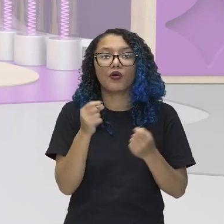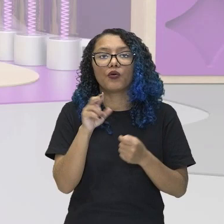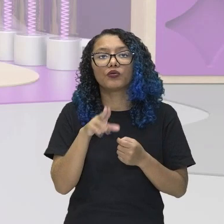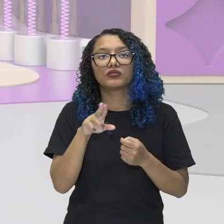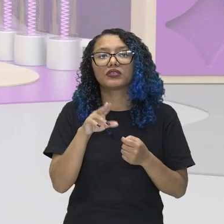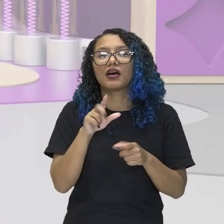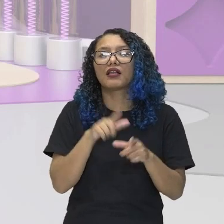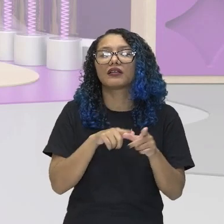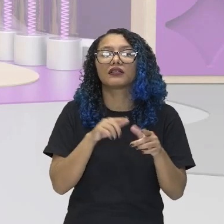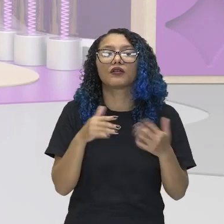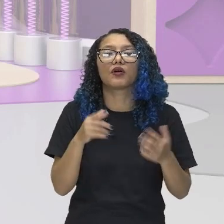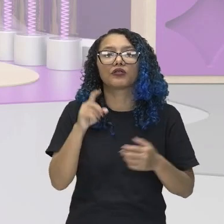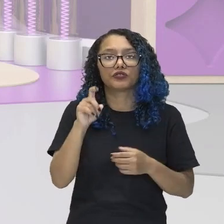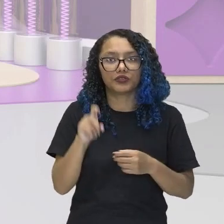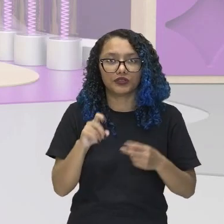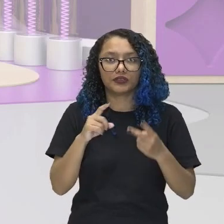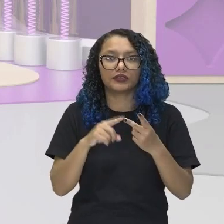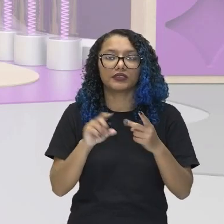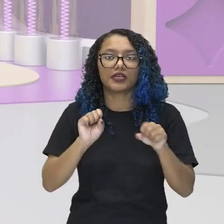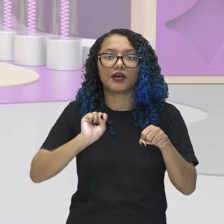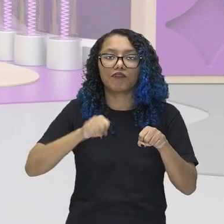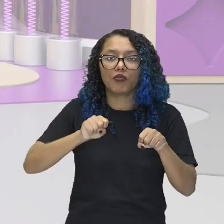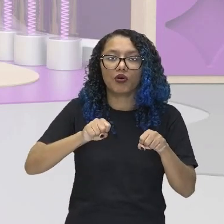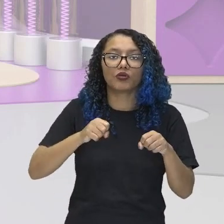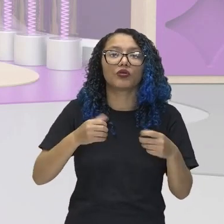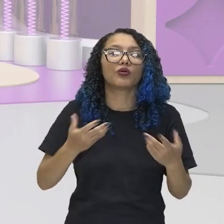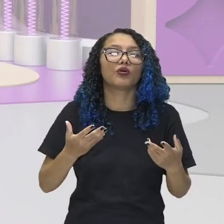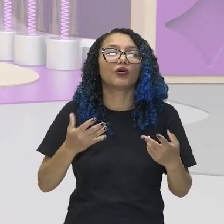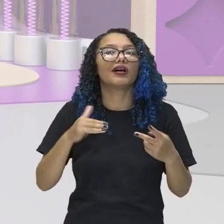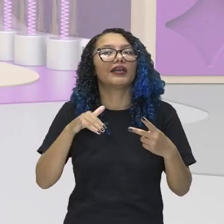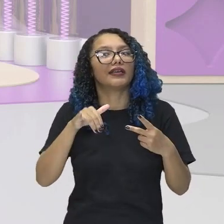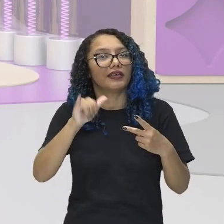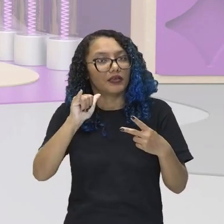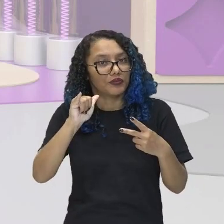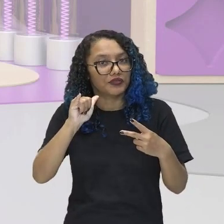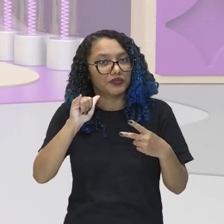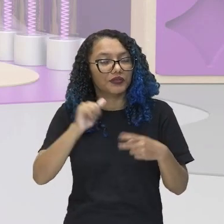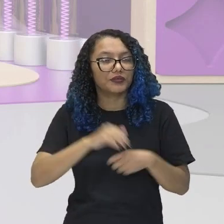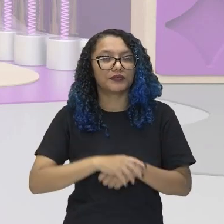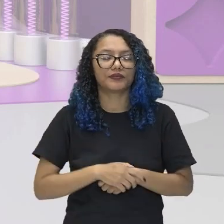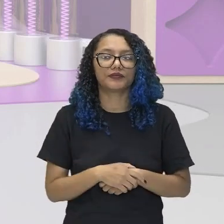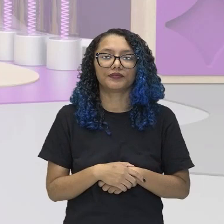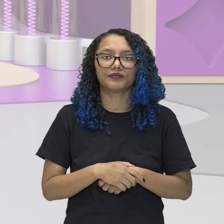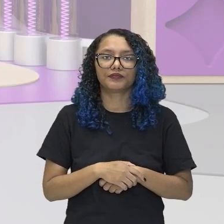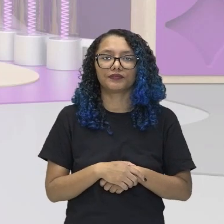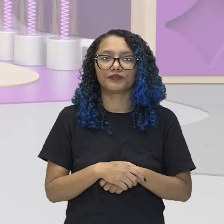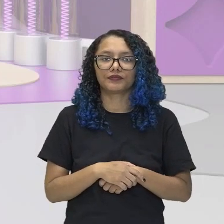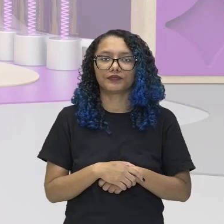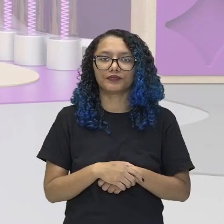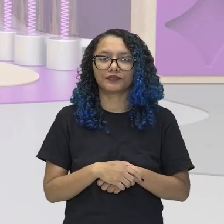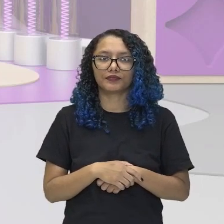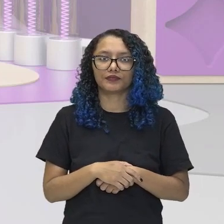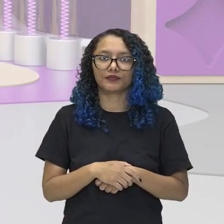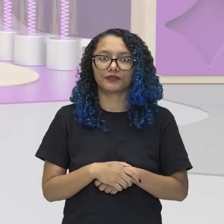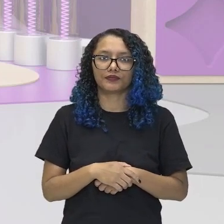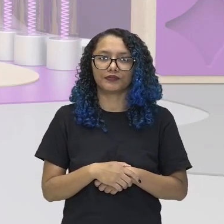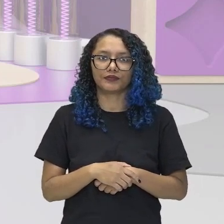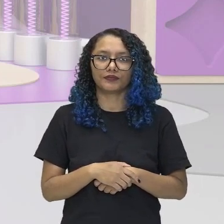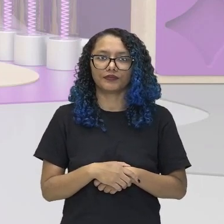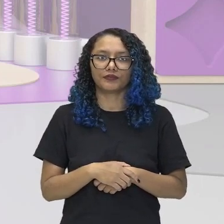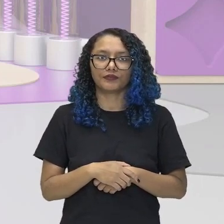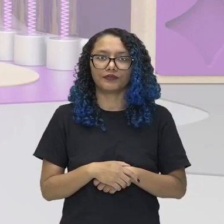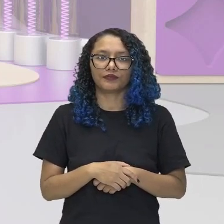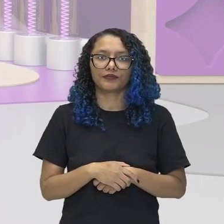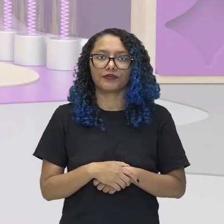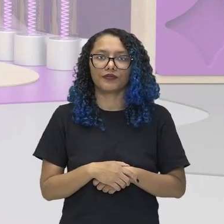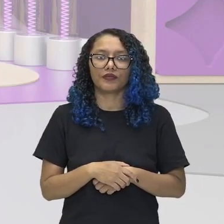de Y. Lembrando que quando se fala na situação problema no total, significa que a